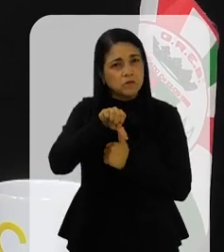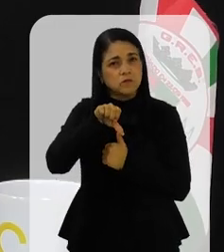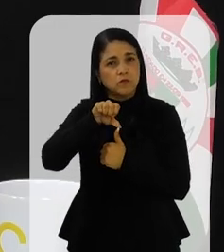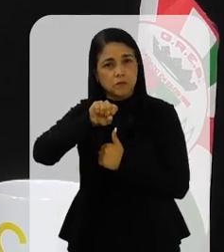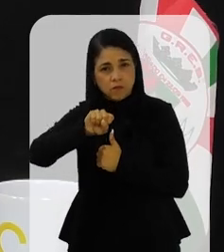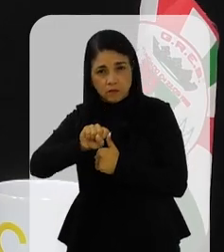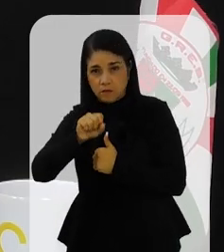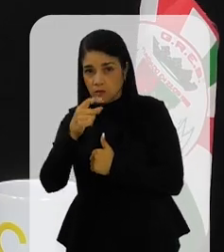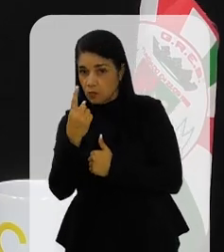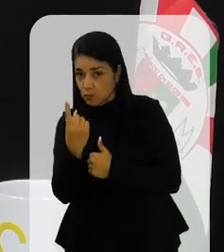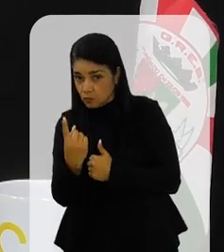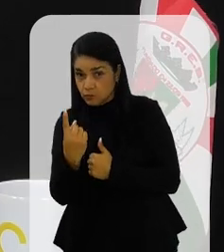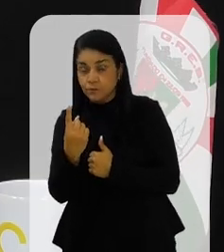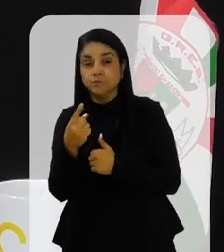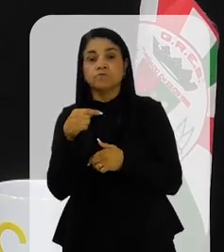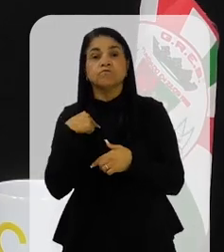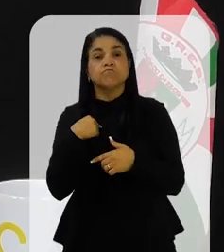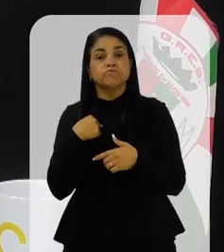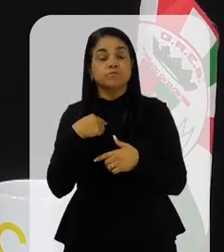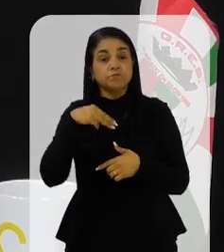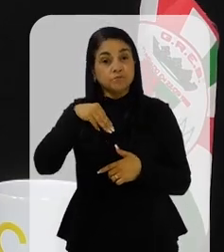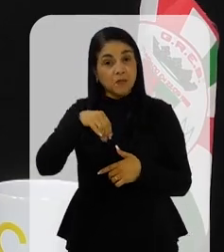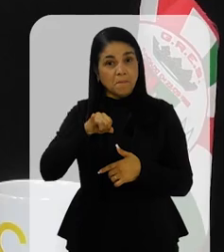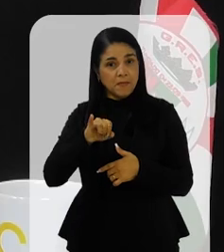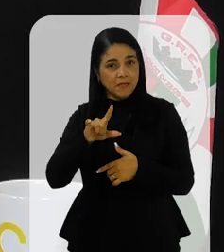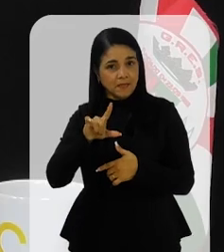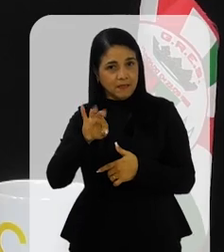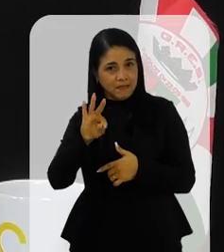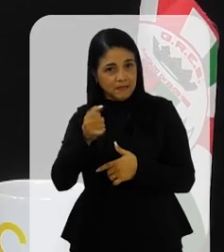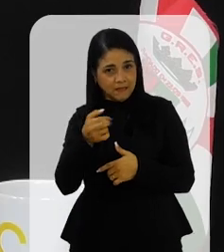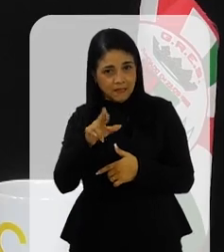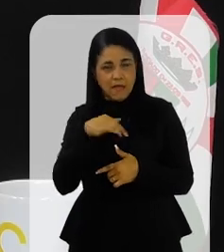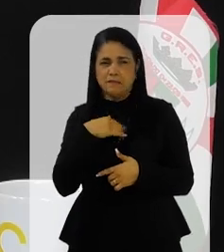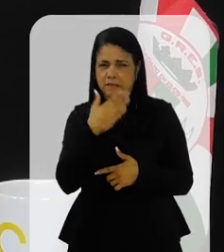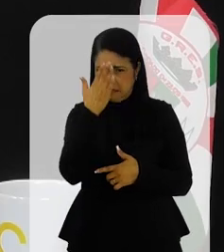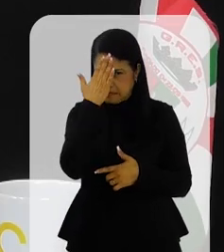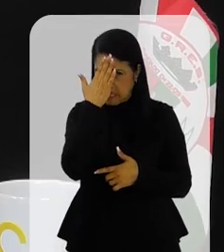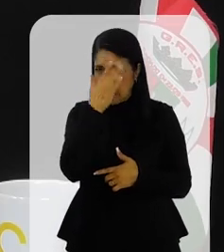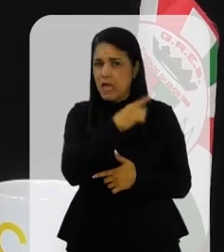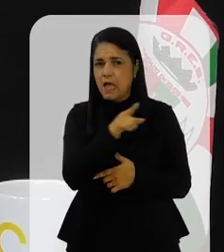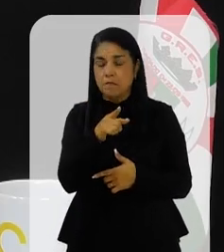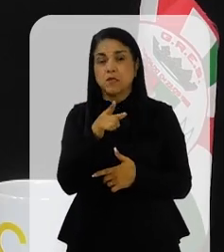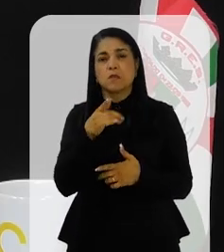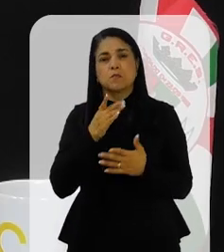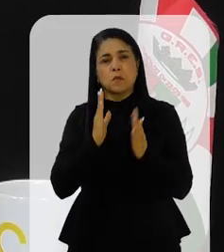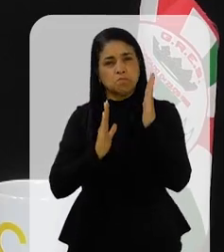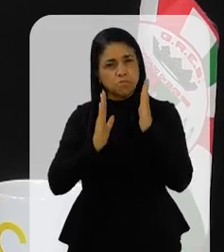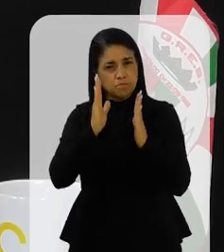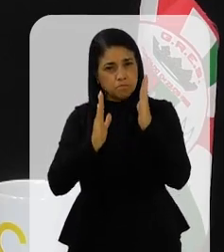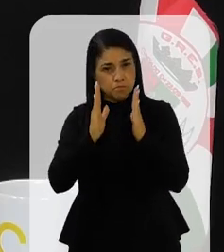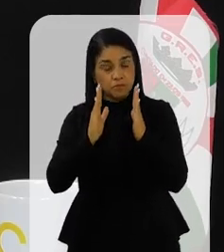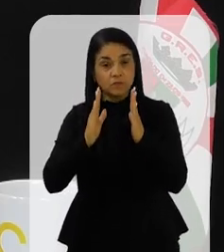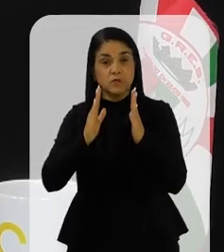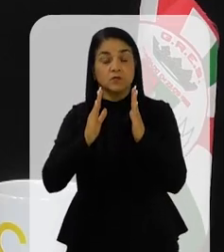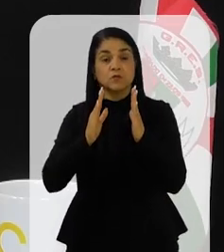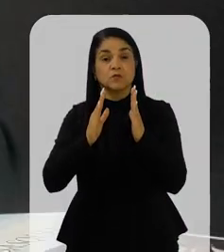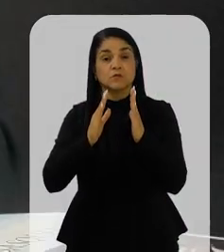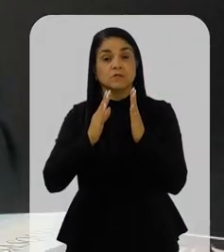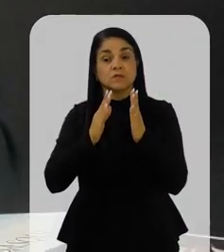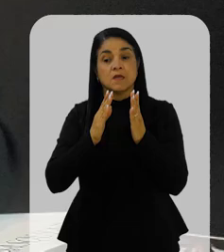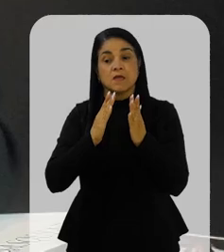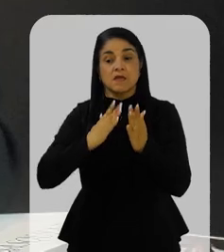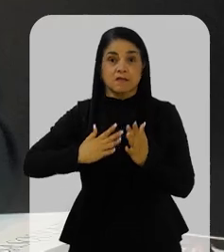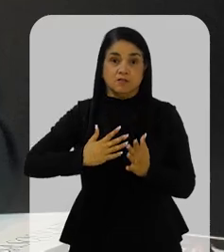1981, o militar em si, né, todos nós sabemos, ainda mais que eu peguei numa época saindo de uma ditadura, mas eu